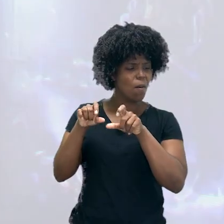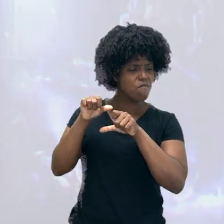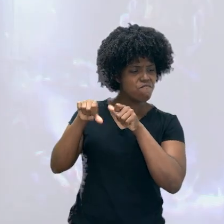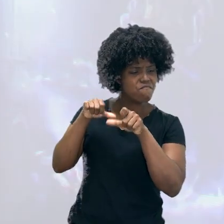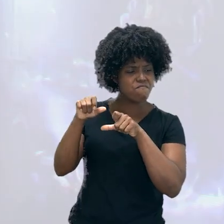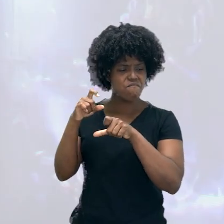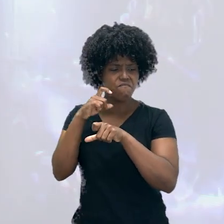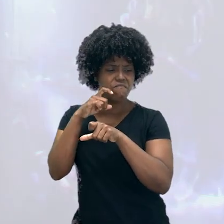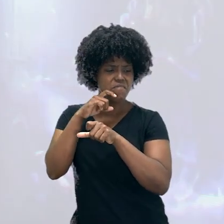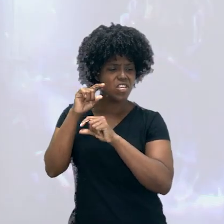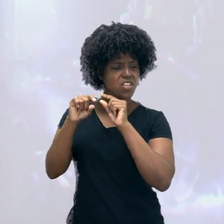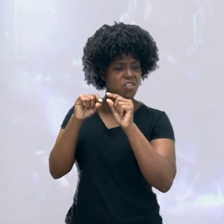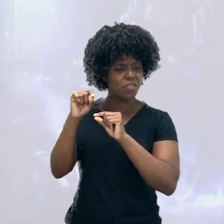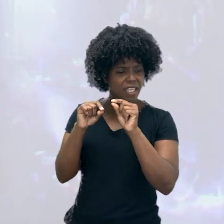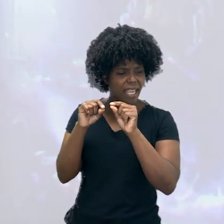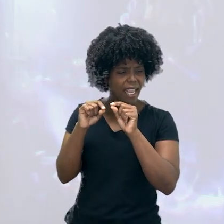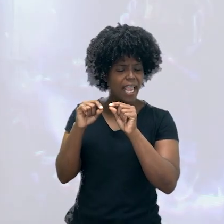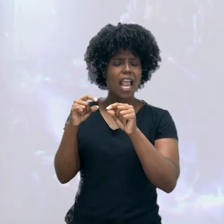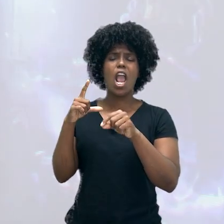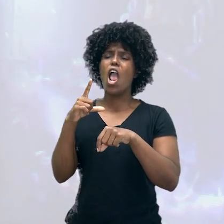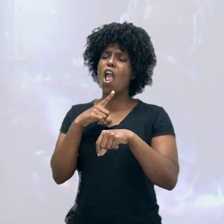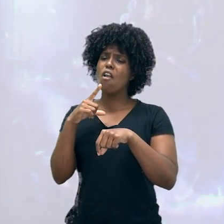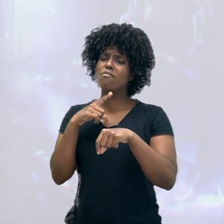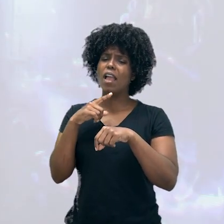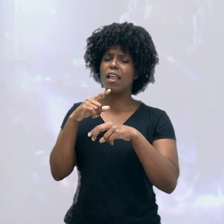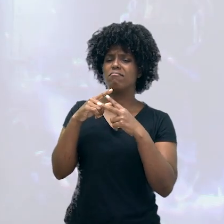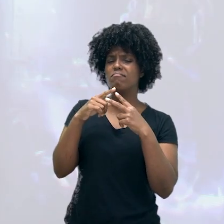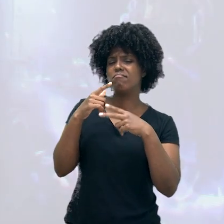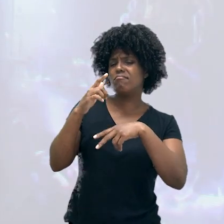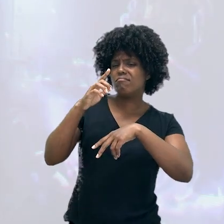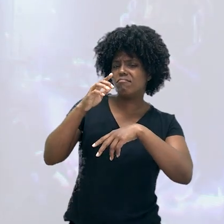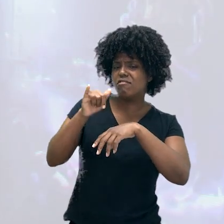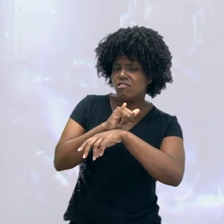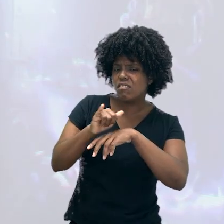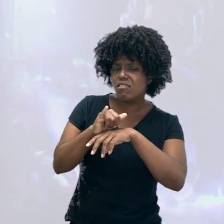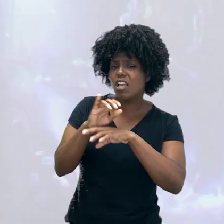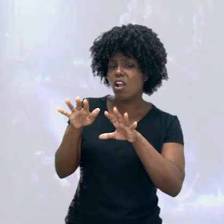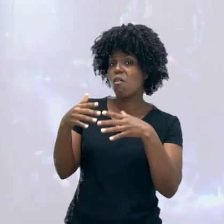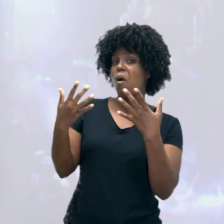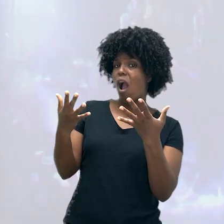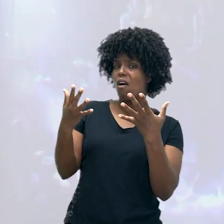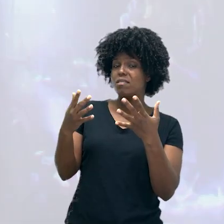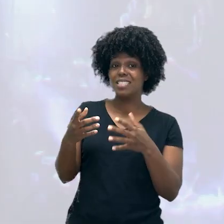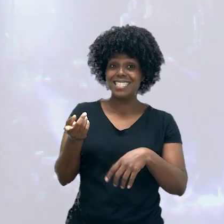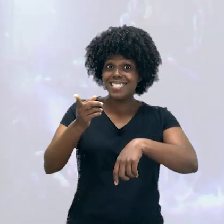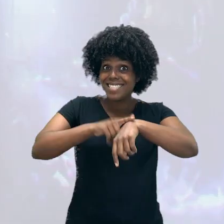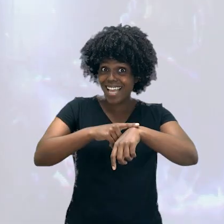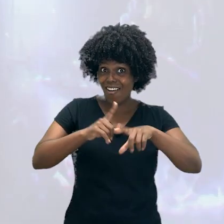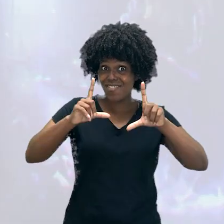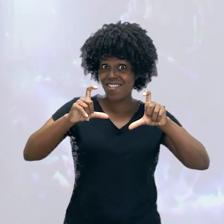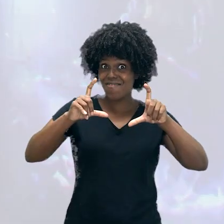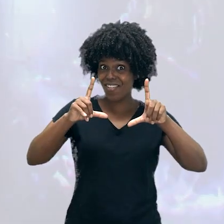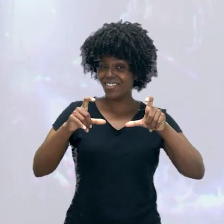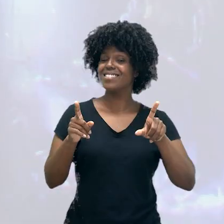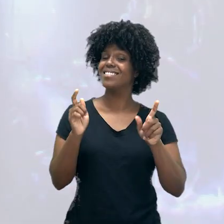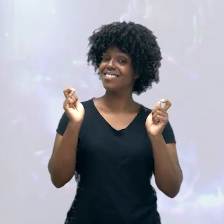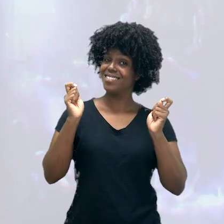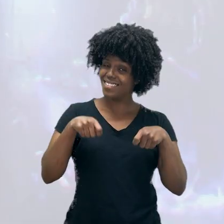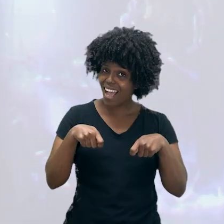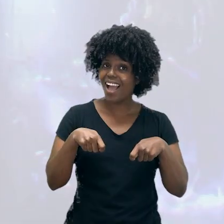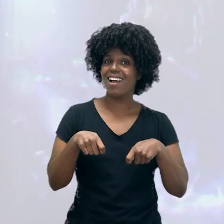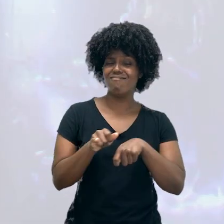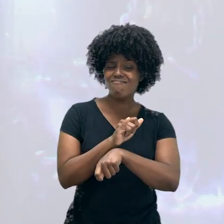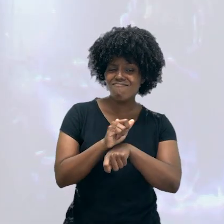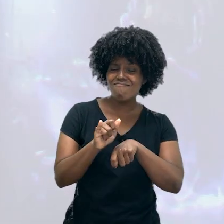você pensar que ferramentas que você tem para alterar aquela realidade você pode usar agora na hora de tirar a foto, por exemplo,